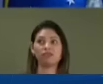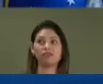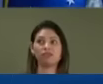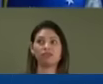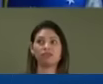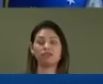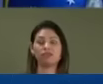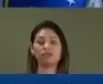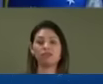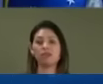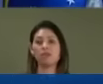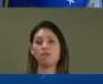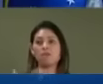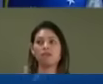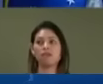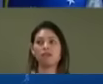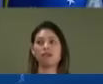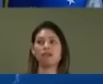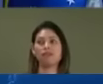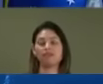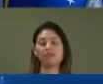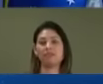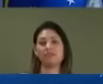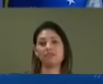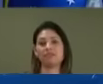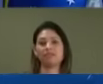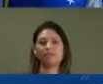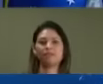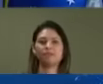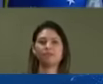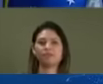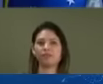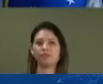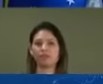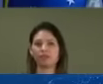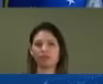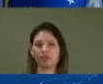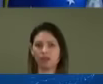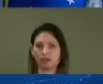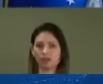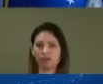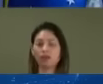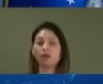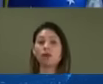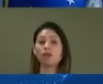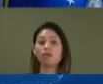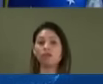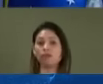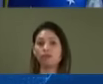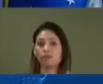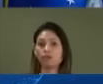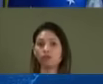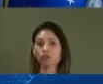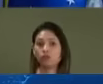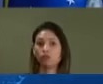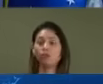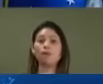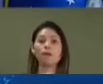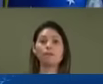Casa Minha Vida no ano passado. Foram entregues cerca de 21 mil